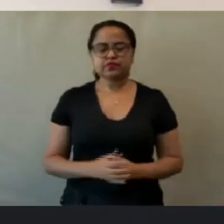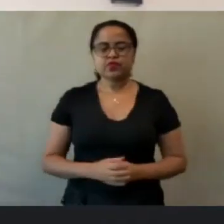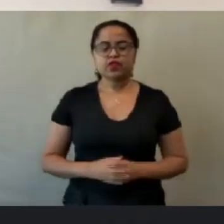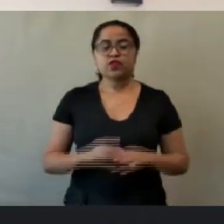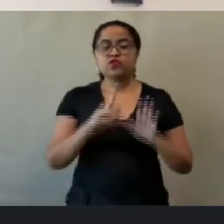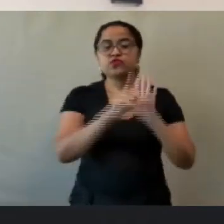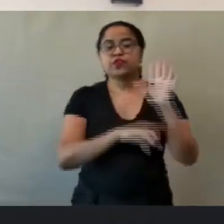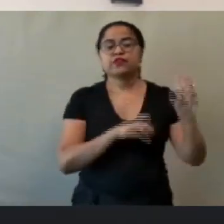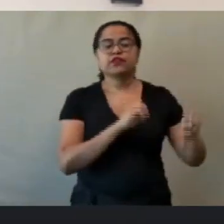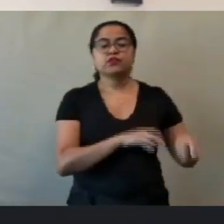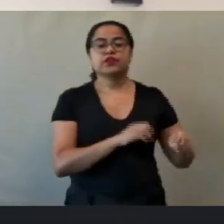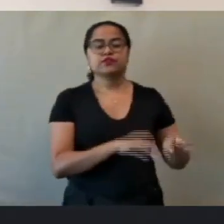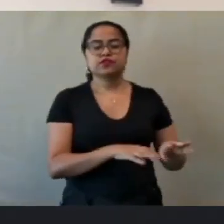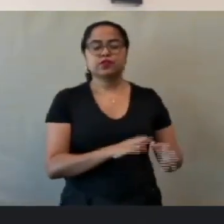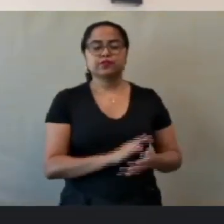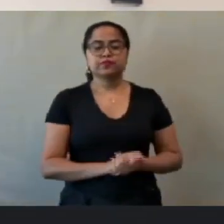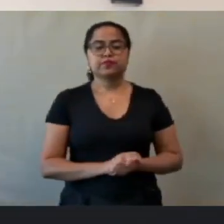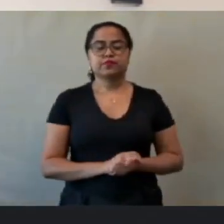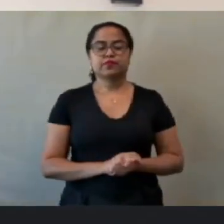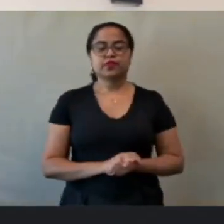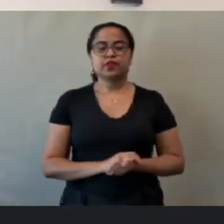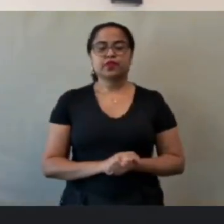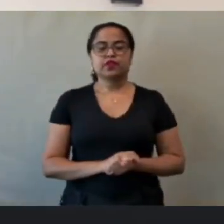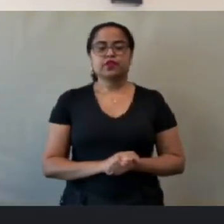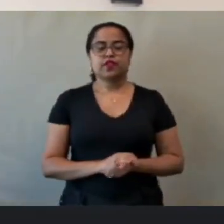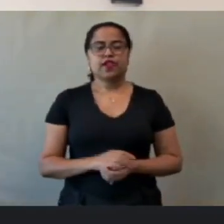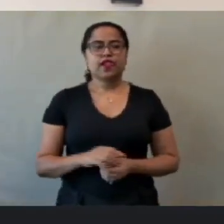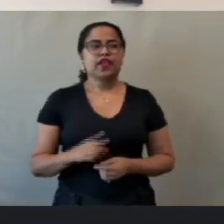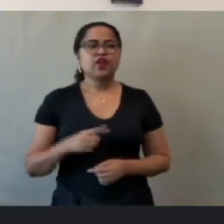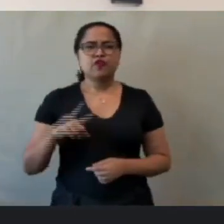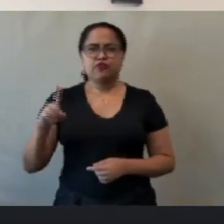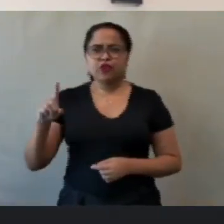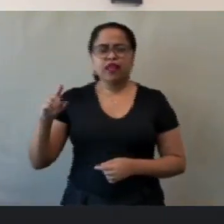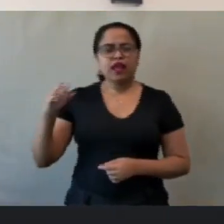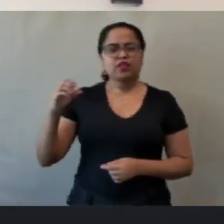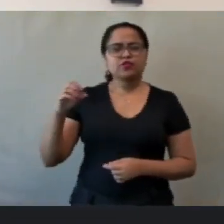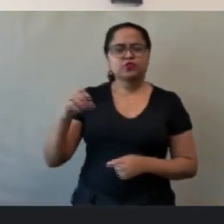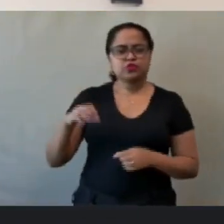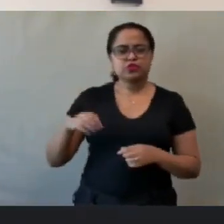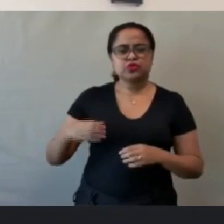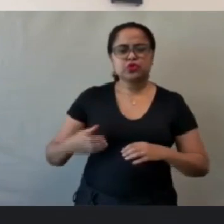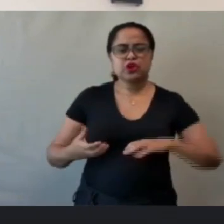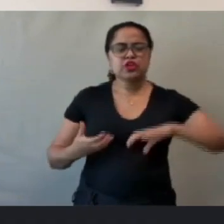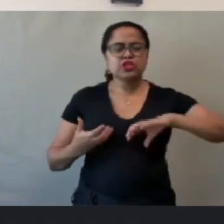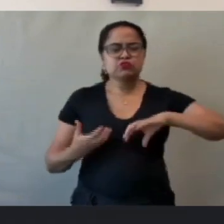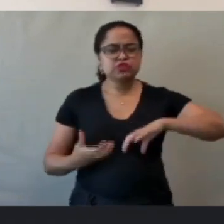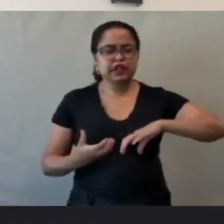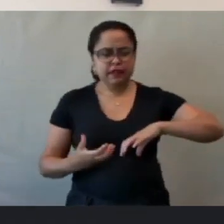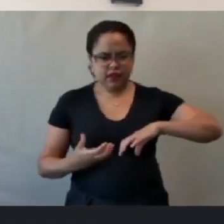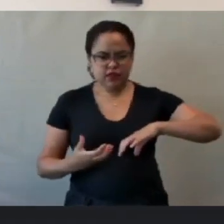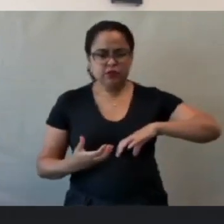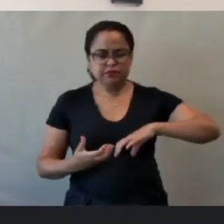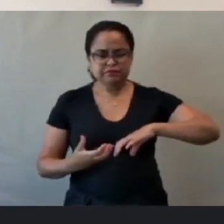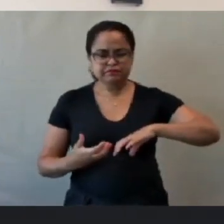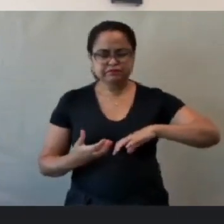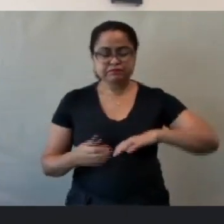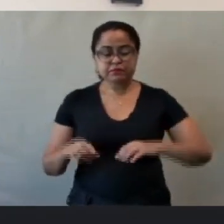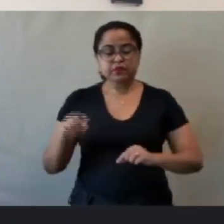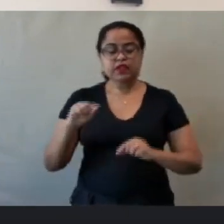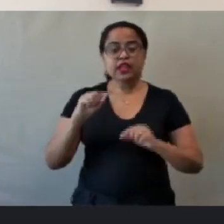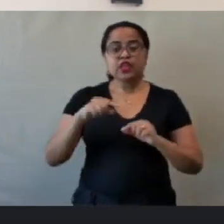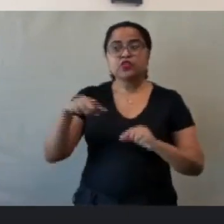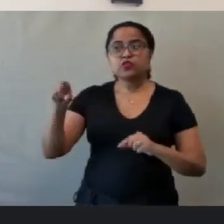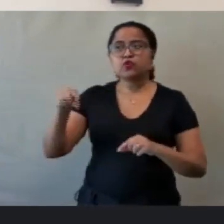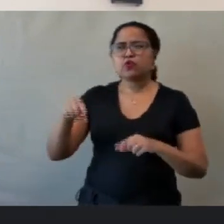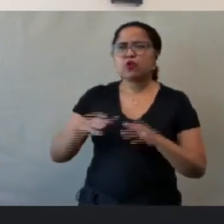aí dialogar, ontem eu estive no Senado, e eu estou aqui em Brasília, a gente está fazendo uma corrida nos gabinetes, porque nós estamos, nessa